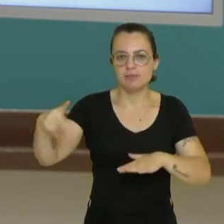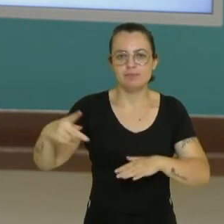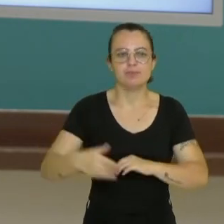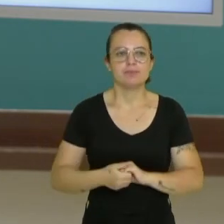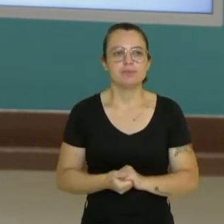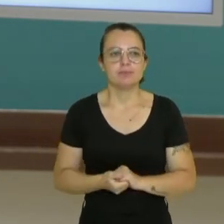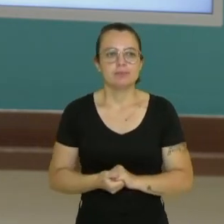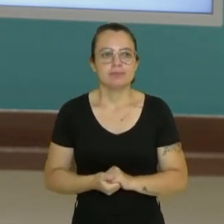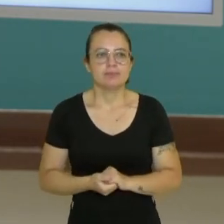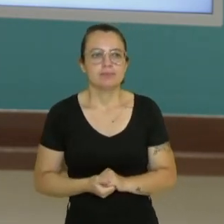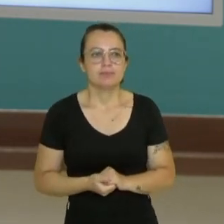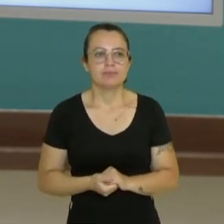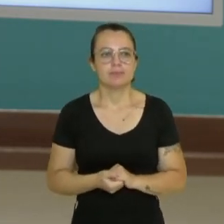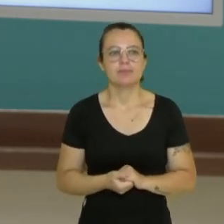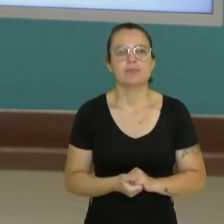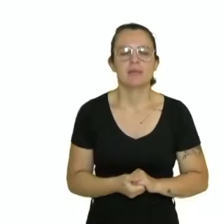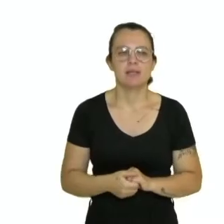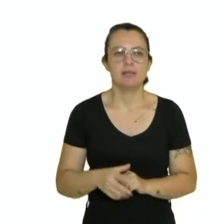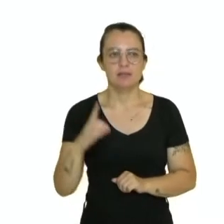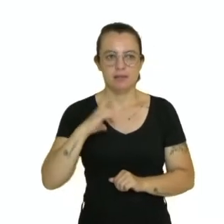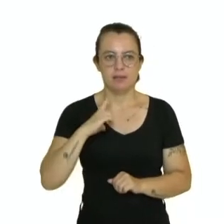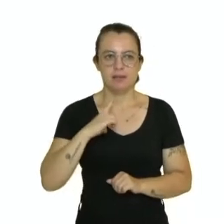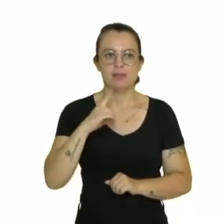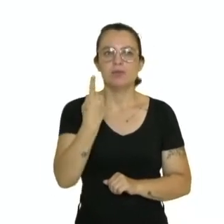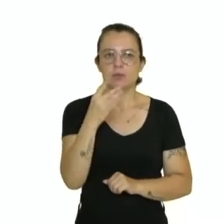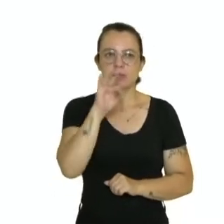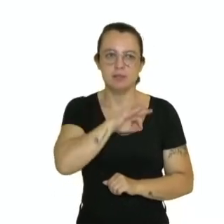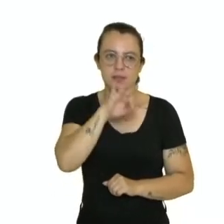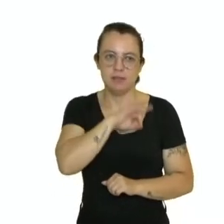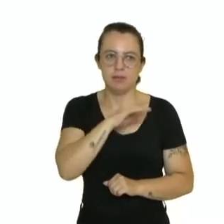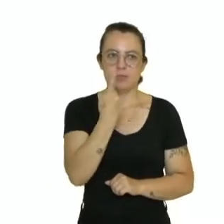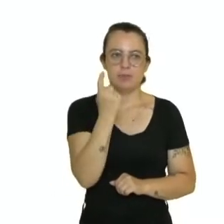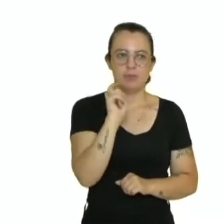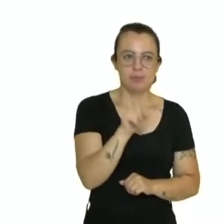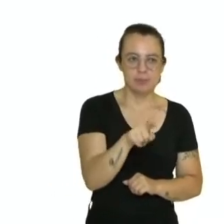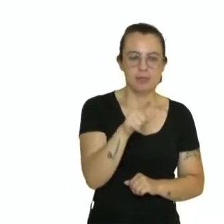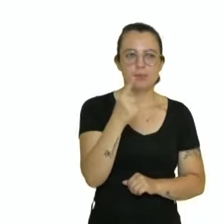questão. Então, ela tem um salário líquido de R$